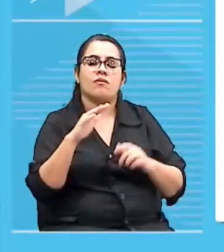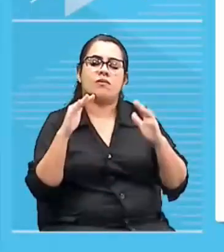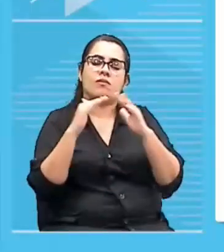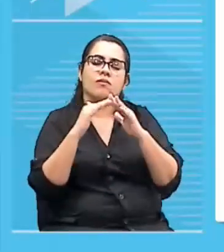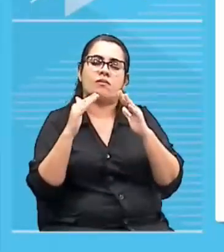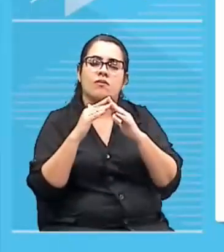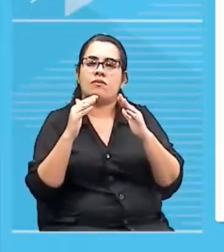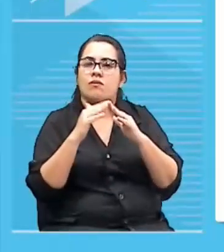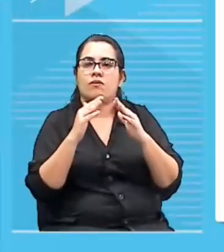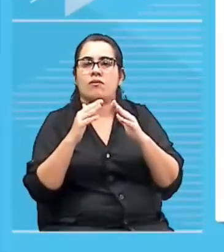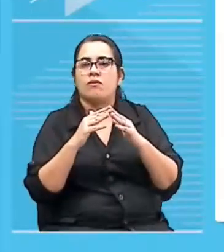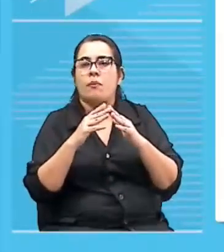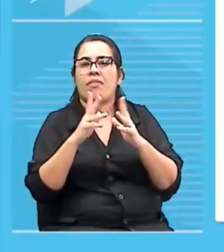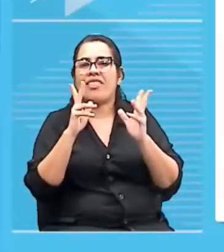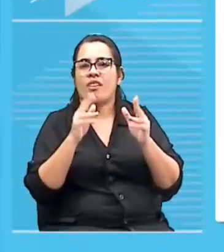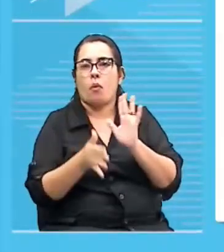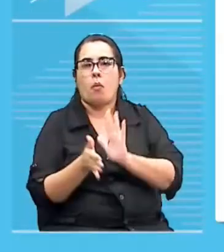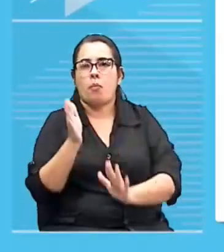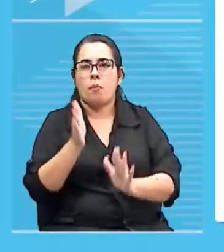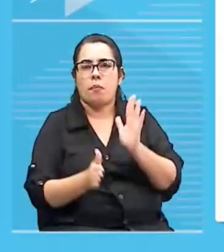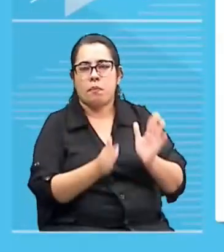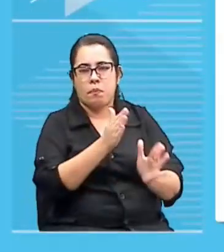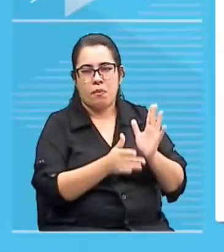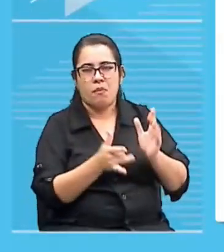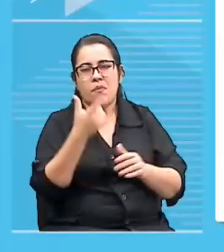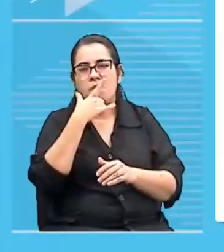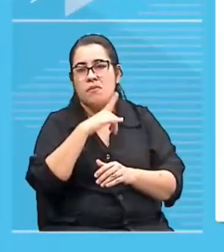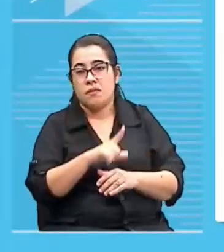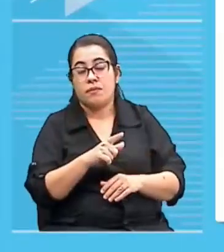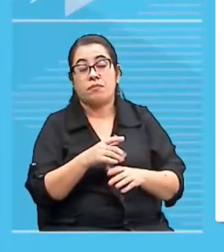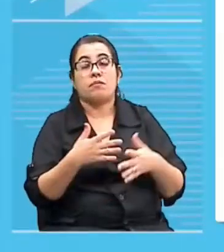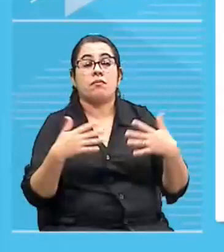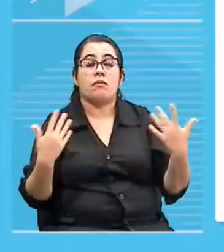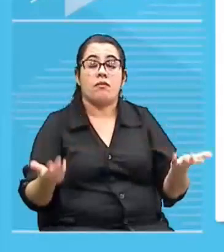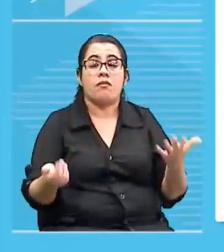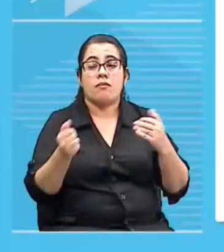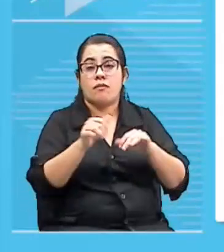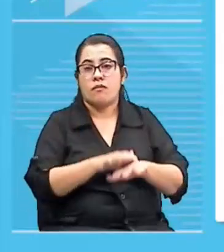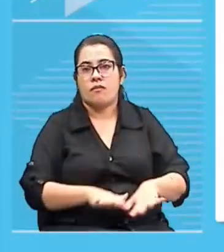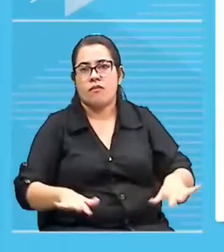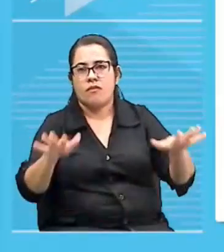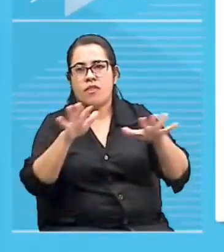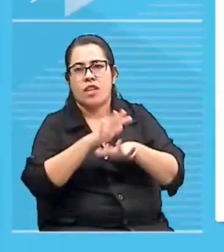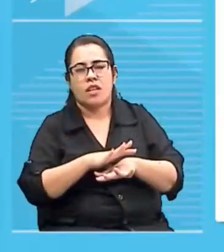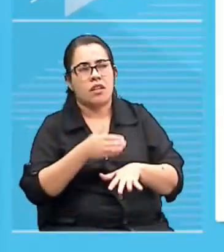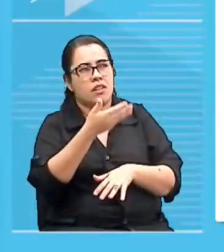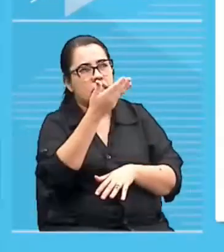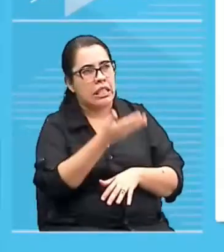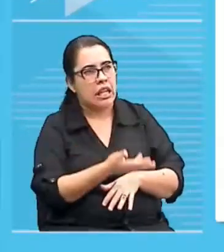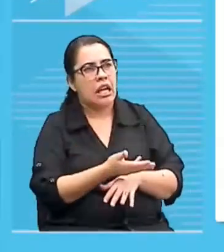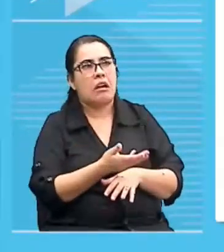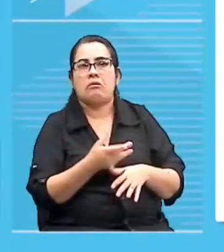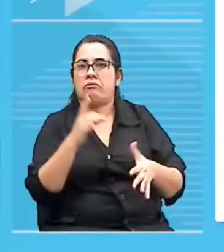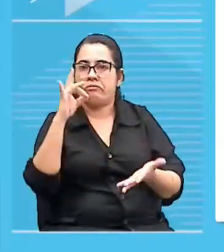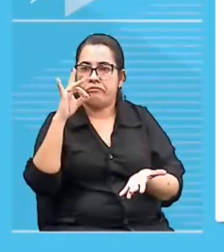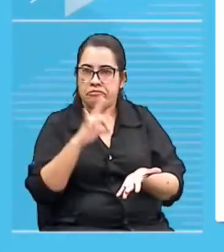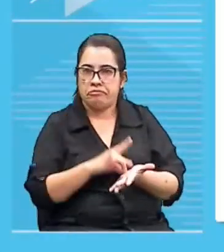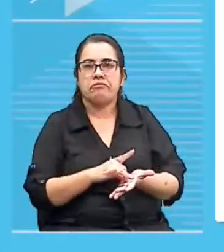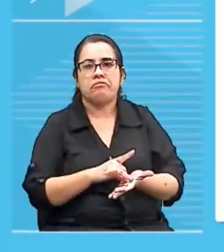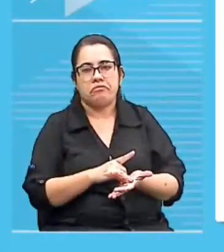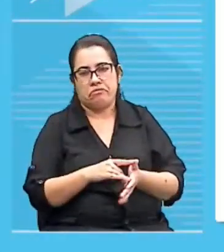casa automatizada, robotizada. E essa área de smart home é uma realidade